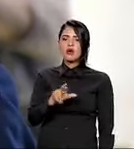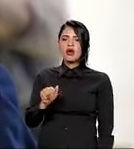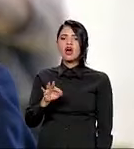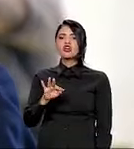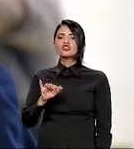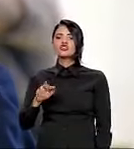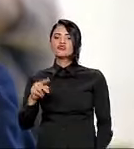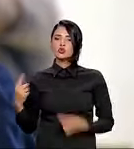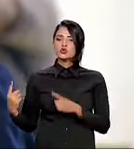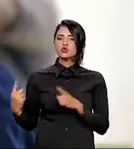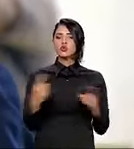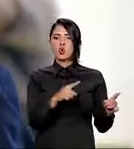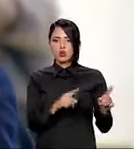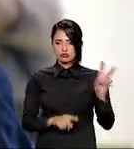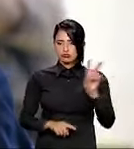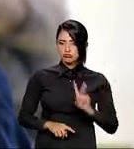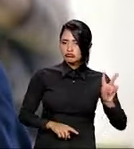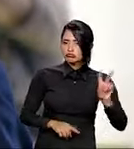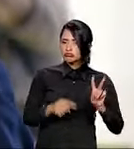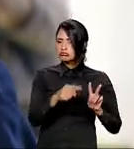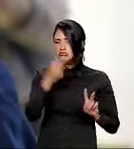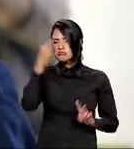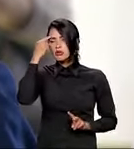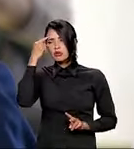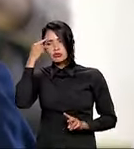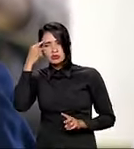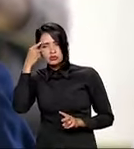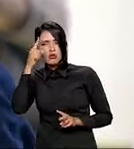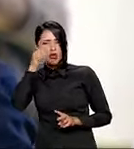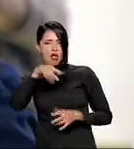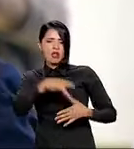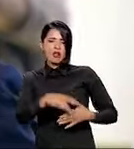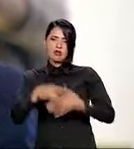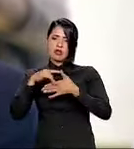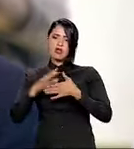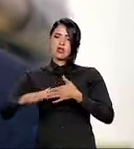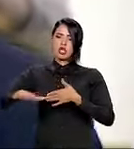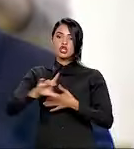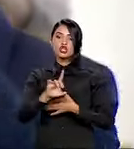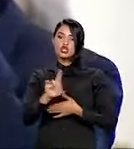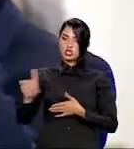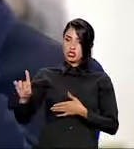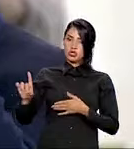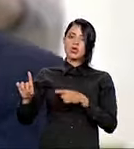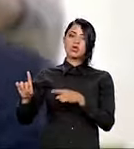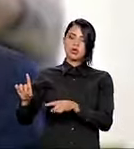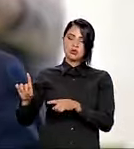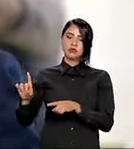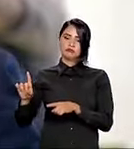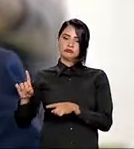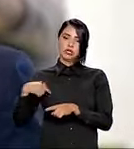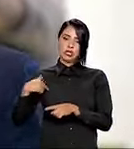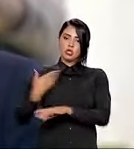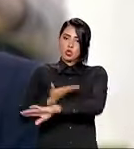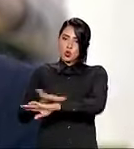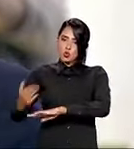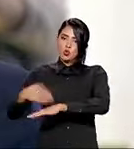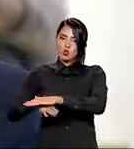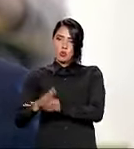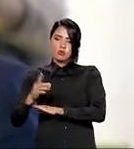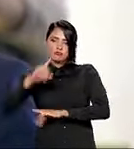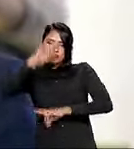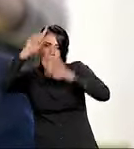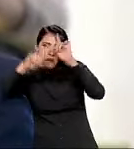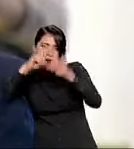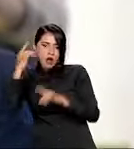contra a Venezuela, geralmente se imagina que são líderes do campo da direita, né, que costumam criar essa